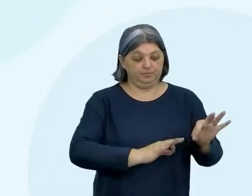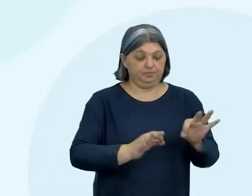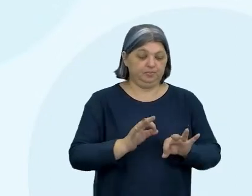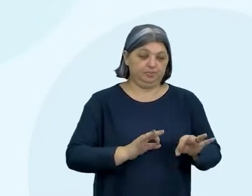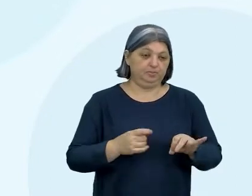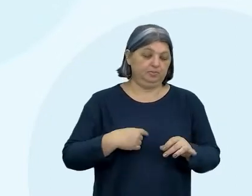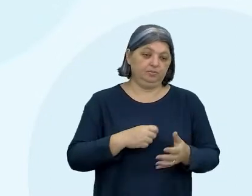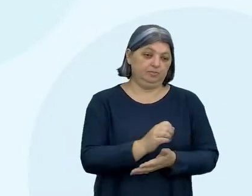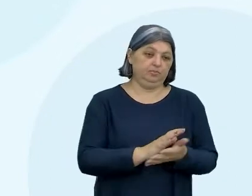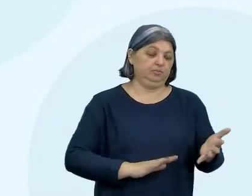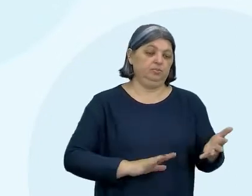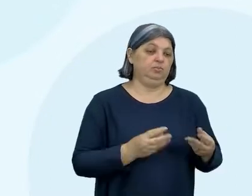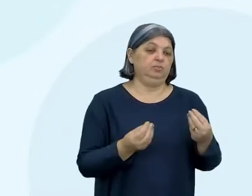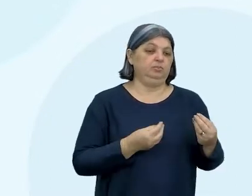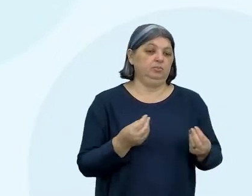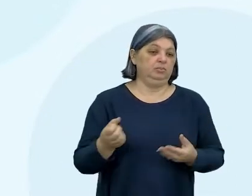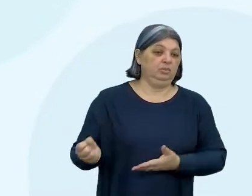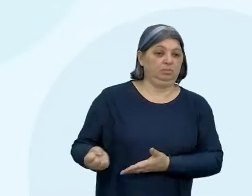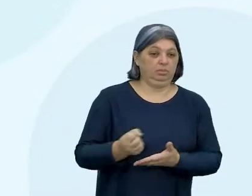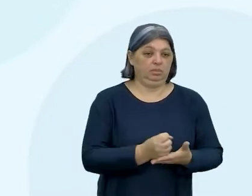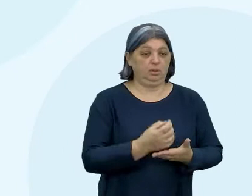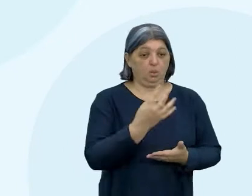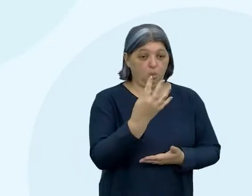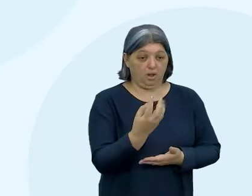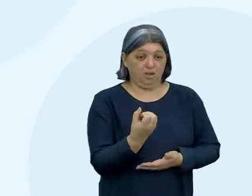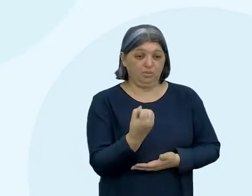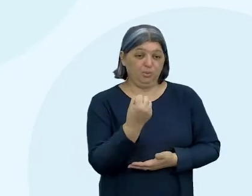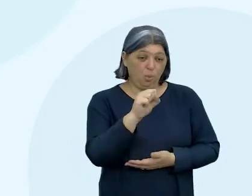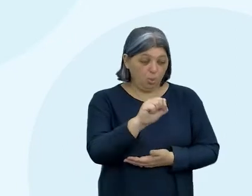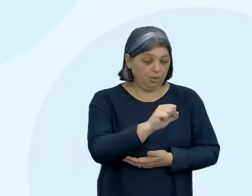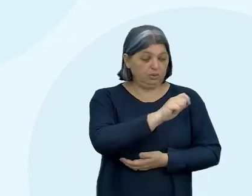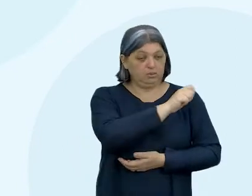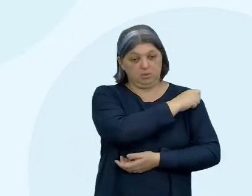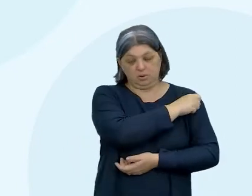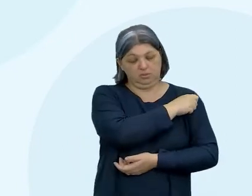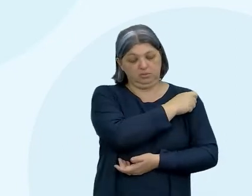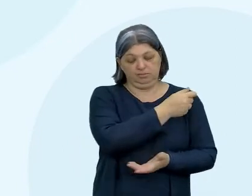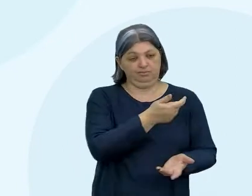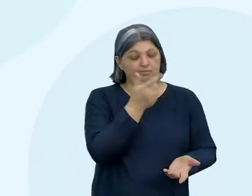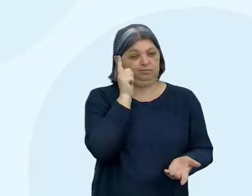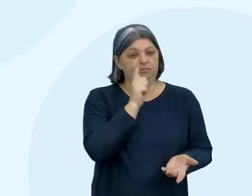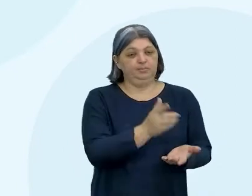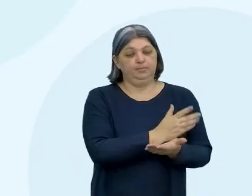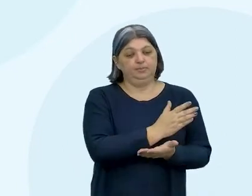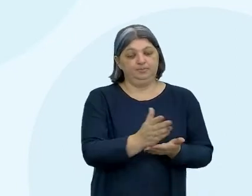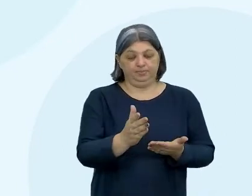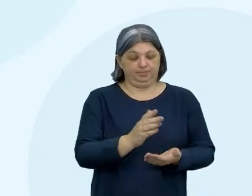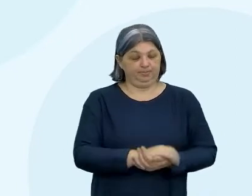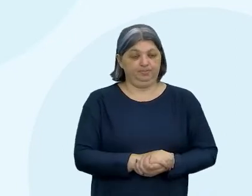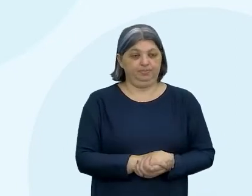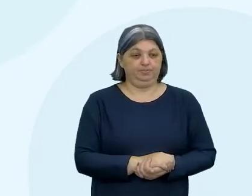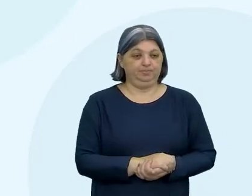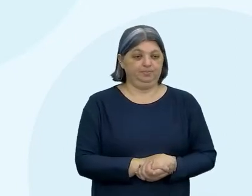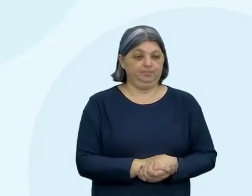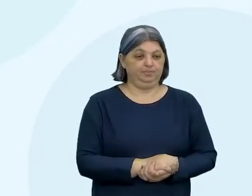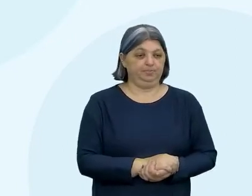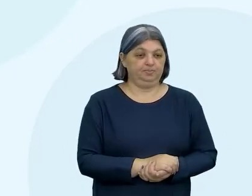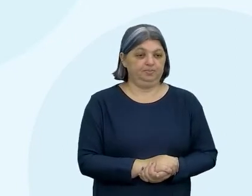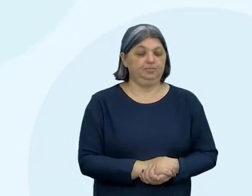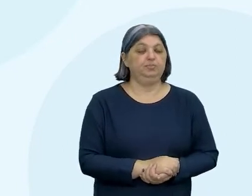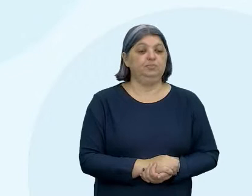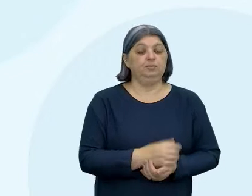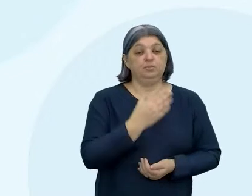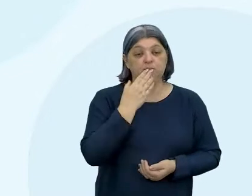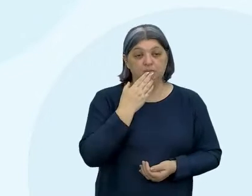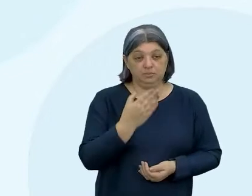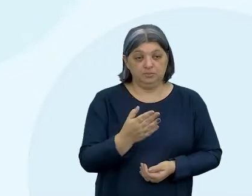eu não teria como trazer 4 ou 8 estudantes, né, para se dividir aí em 2 grupos de 4 estudantes. Então, eu